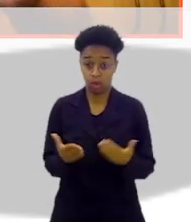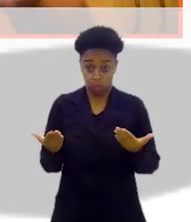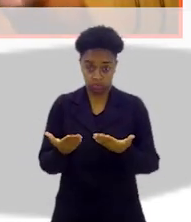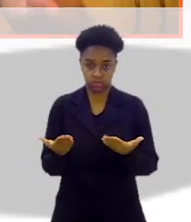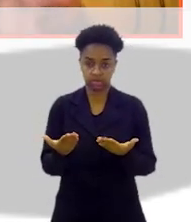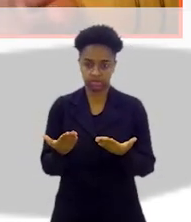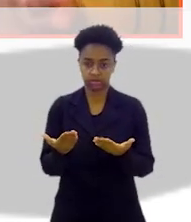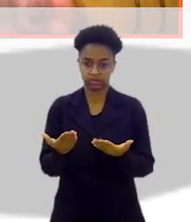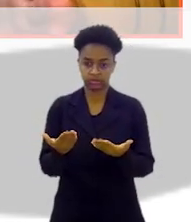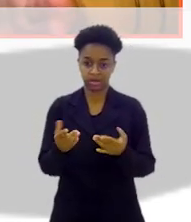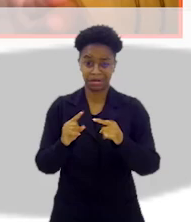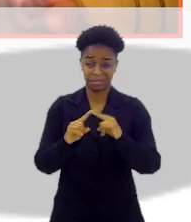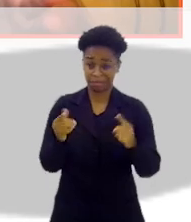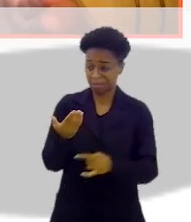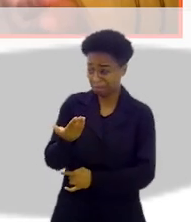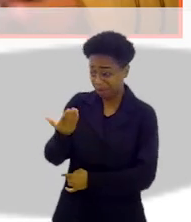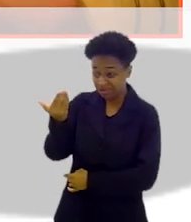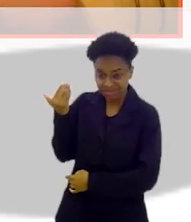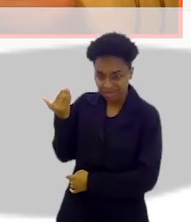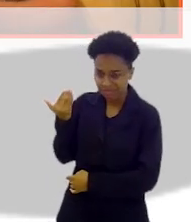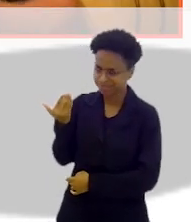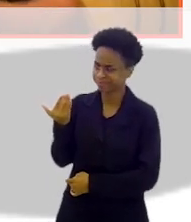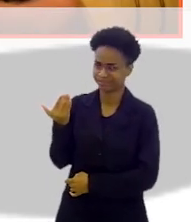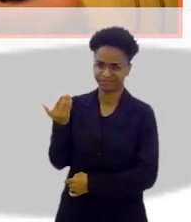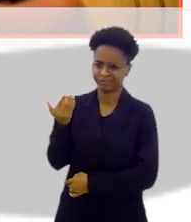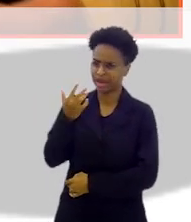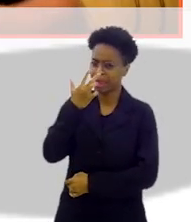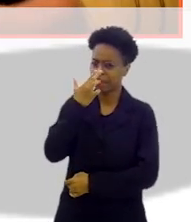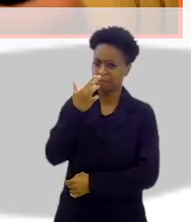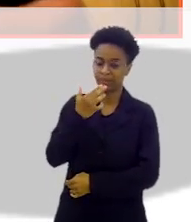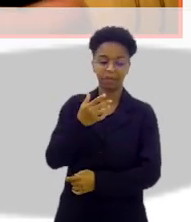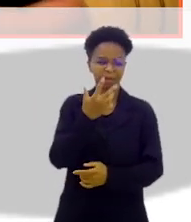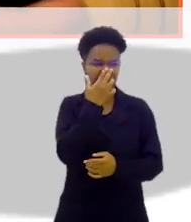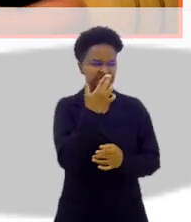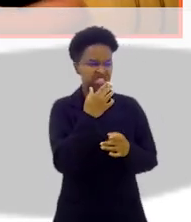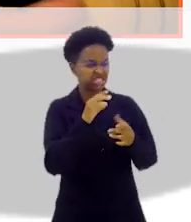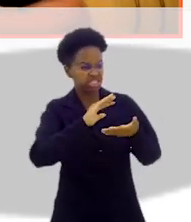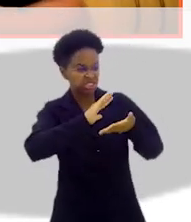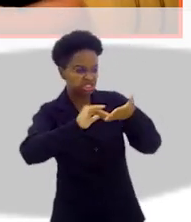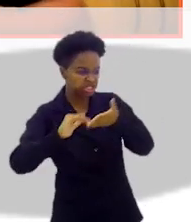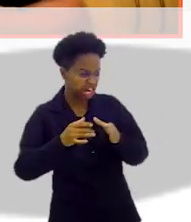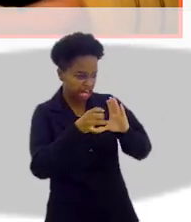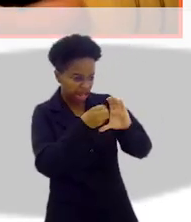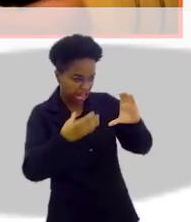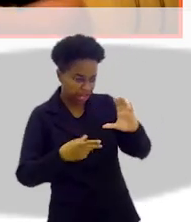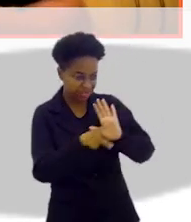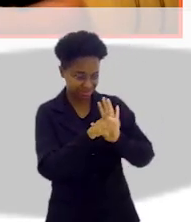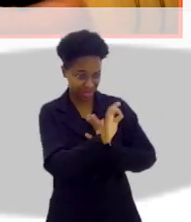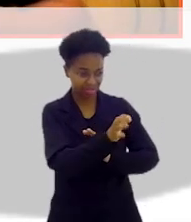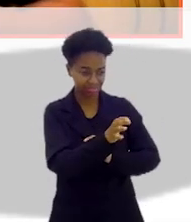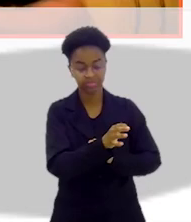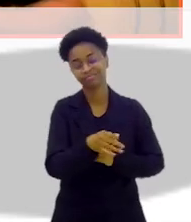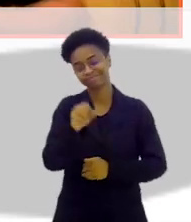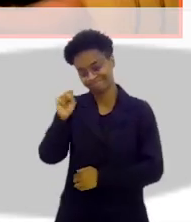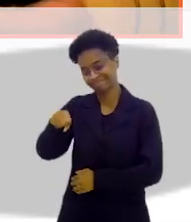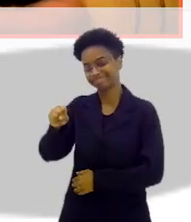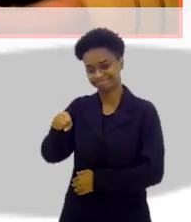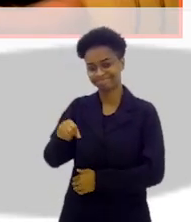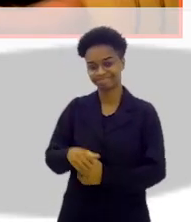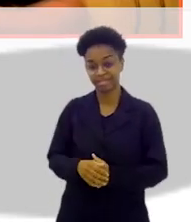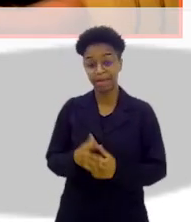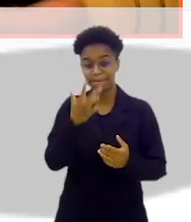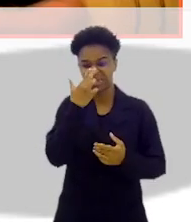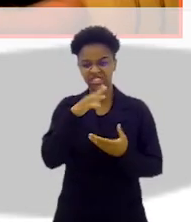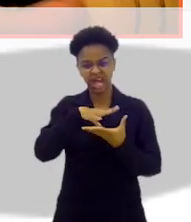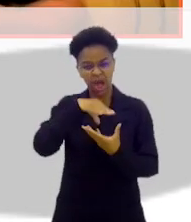mundo hoje. Mas Mas na são obras época era te distintas. despersonificar, né? Quer dizer, É, tirava ela um pouco a é.